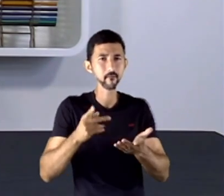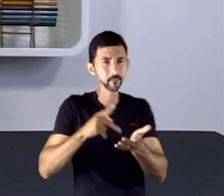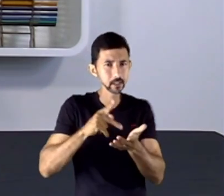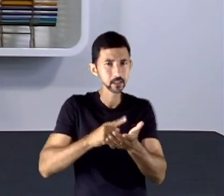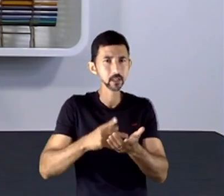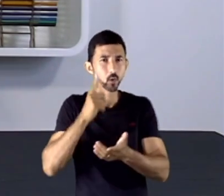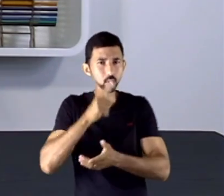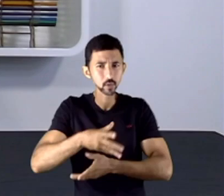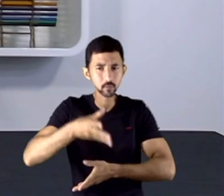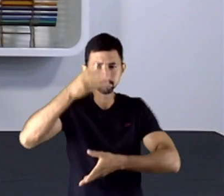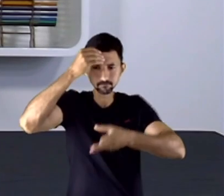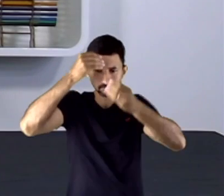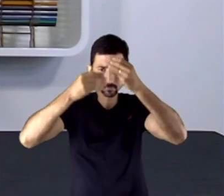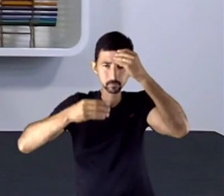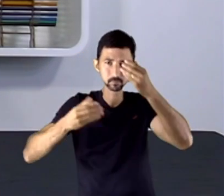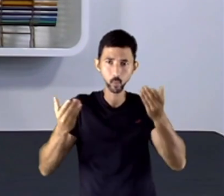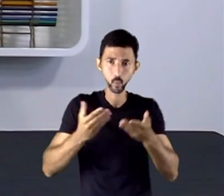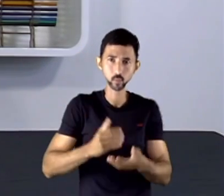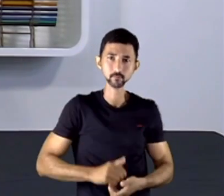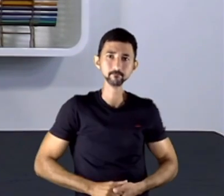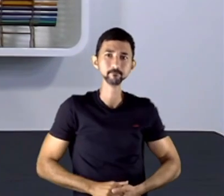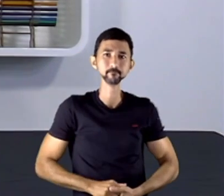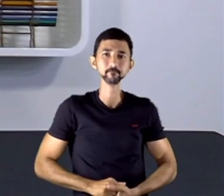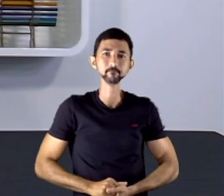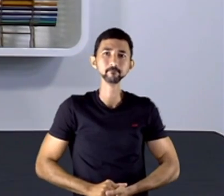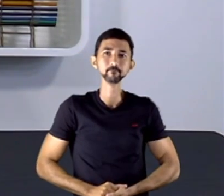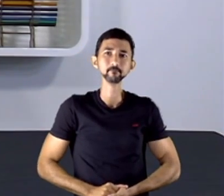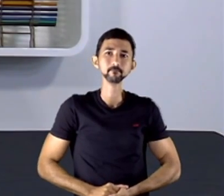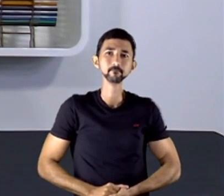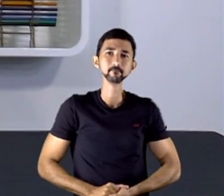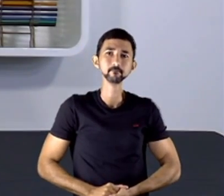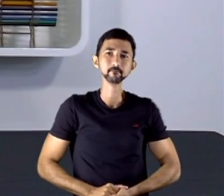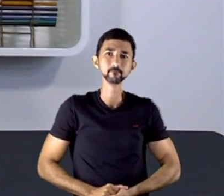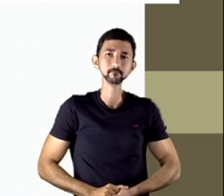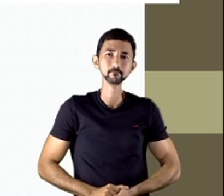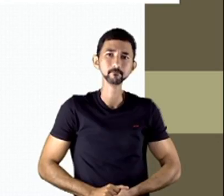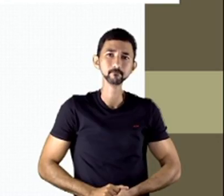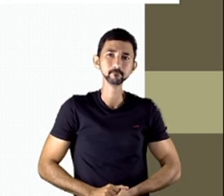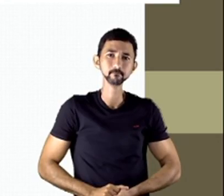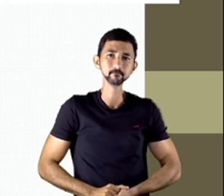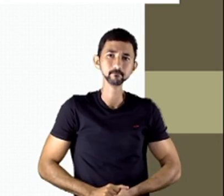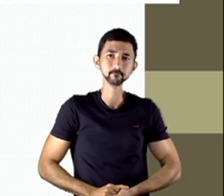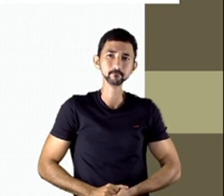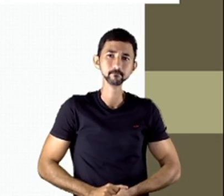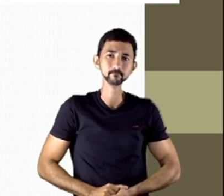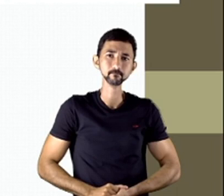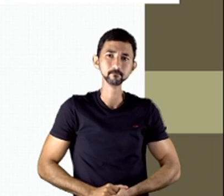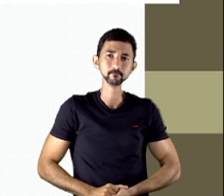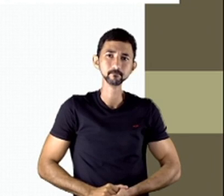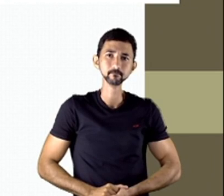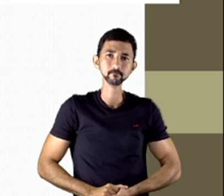nós assimilamos o conteúdo de hoje. Vem para a tela.